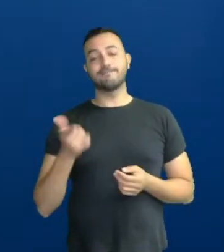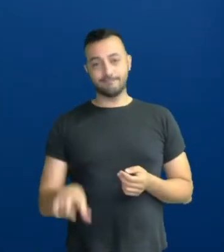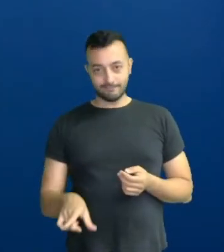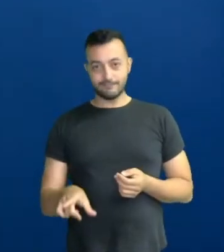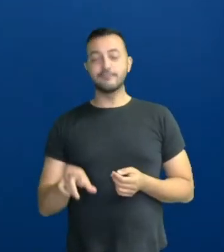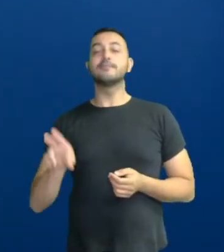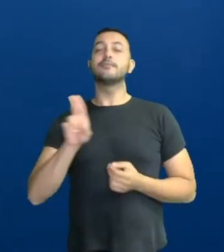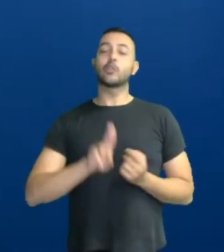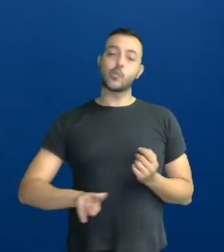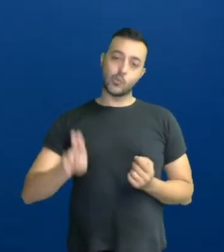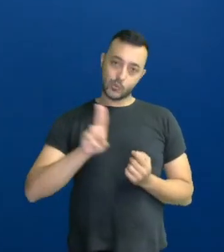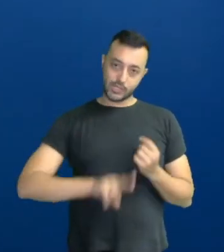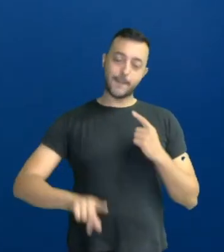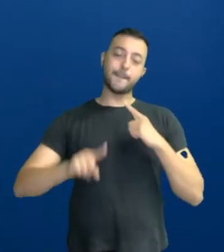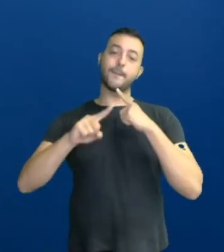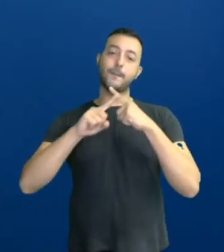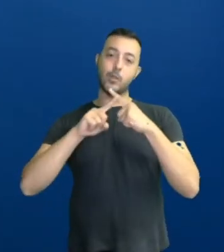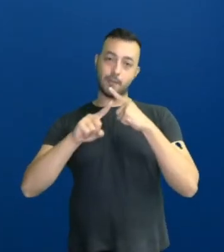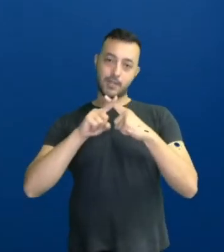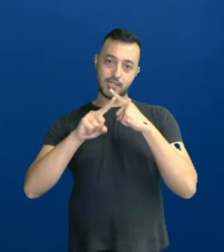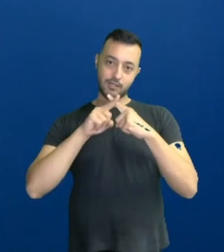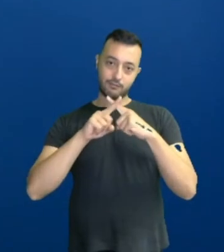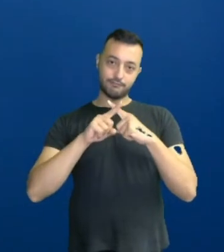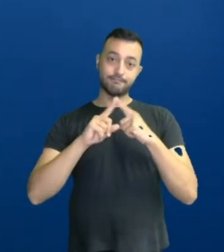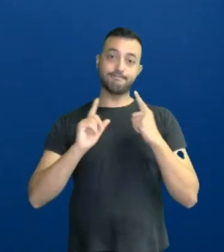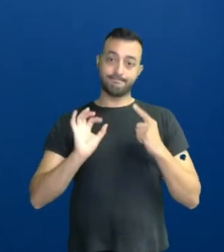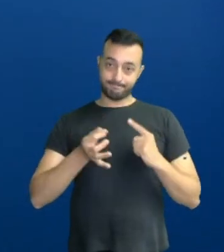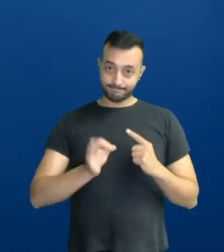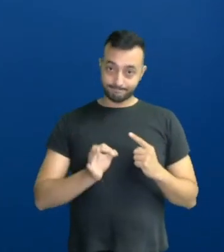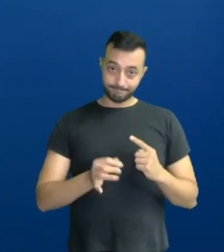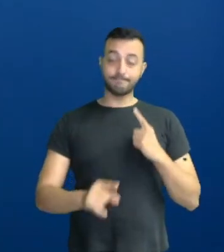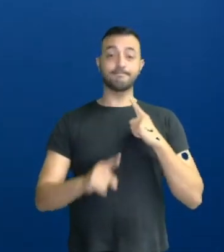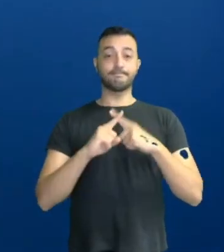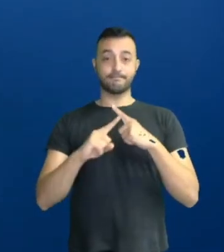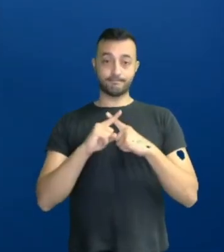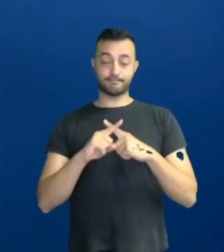nós vamos usar o princípio da multiplicação, não é isso? E só vamos